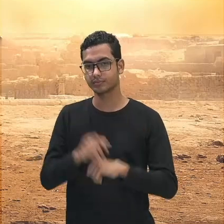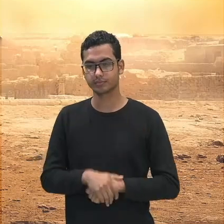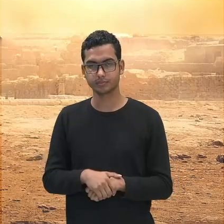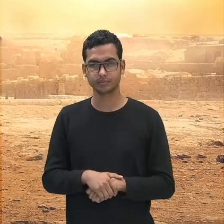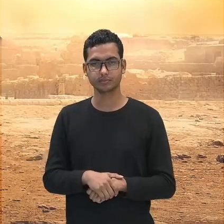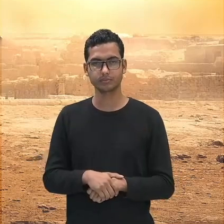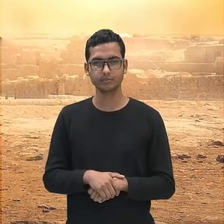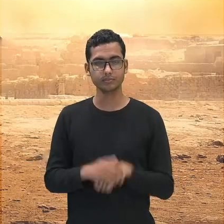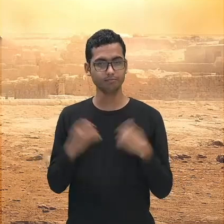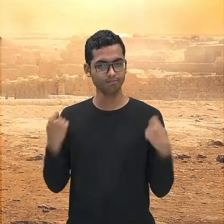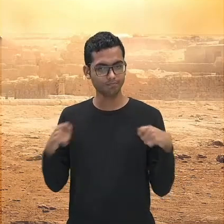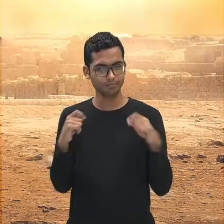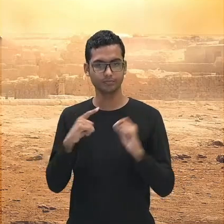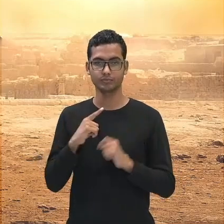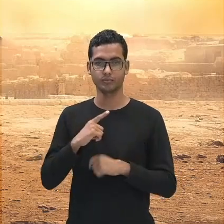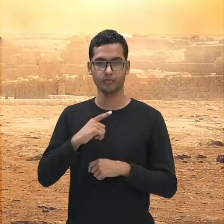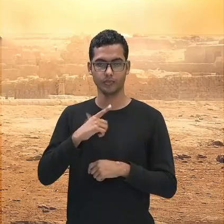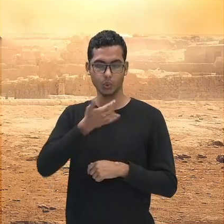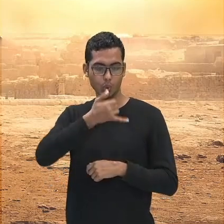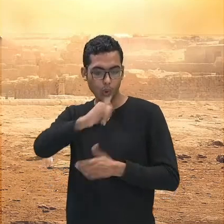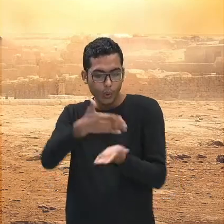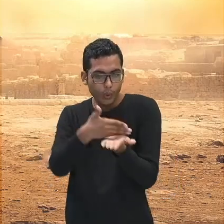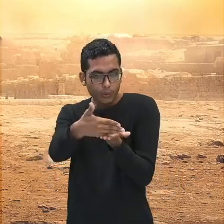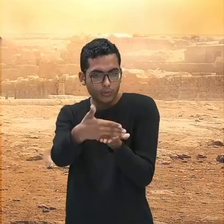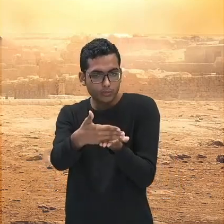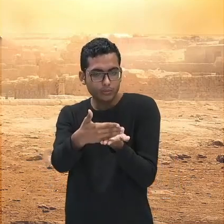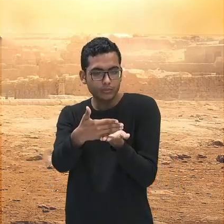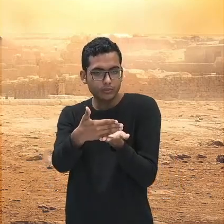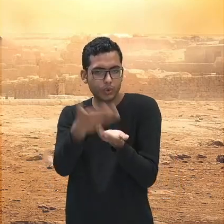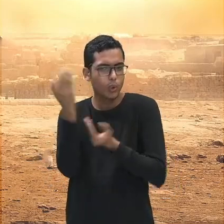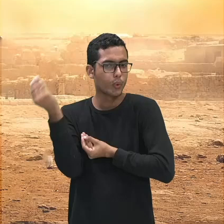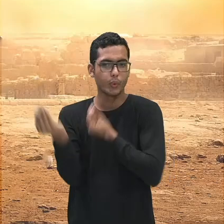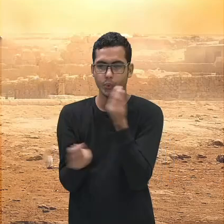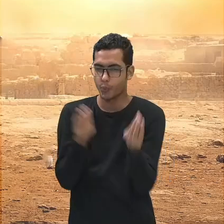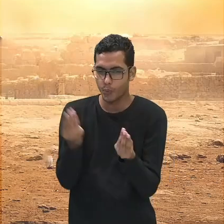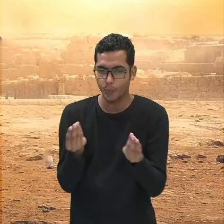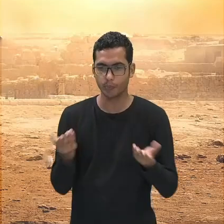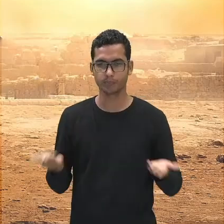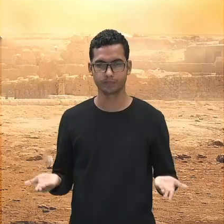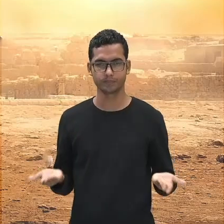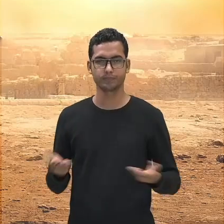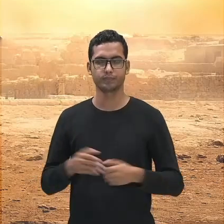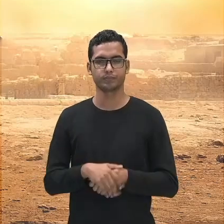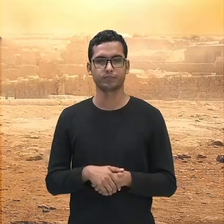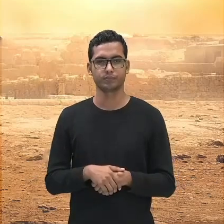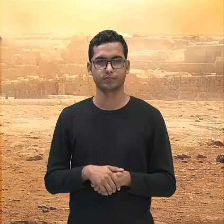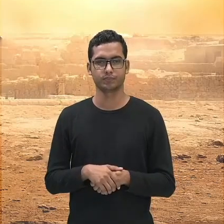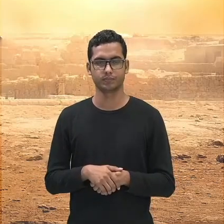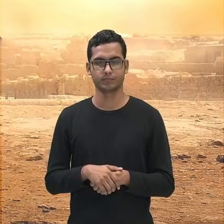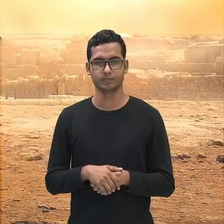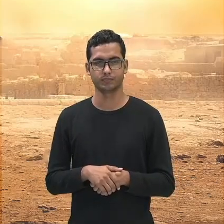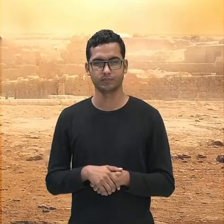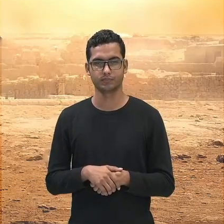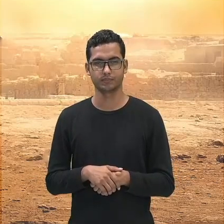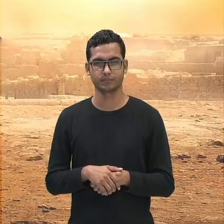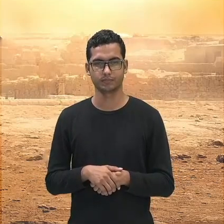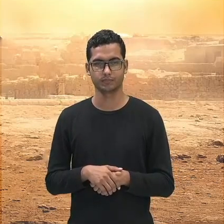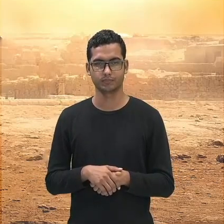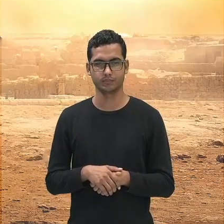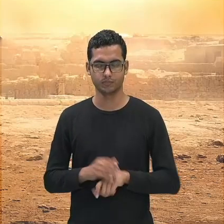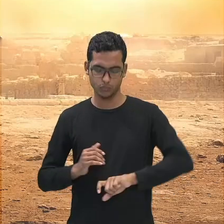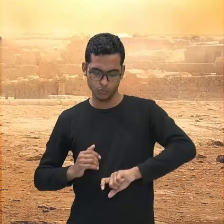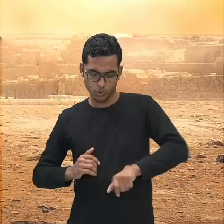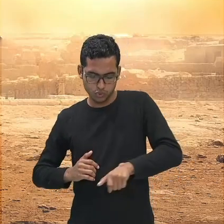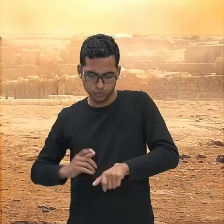Eles precisam receber energia. E de que forma eu dou energia para essa reação aí para